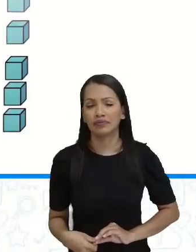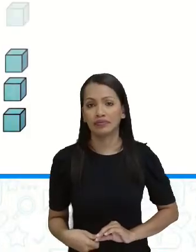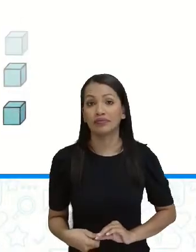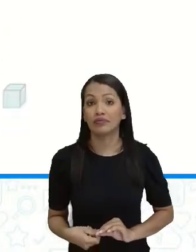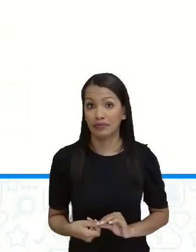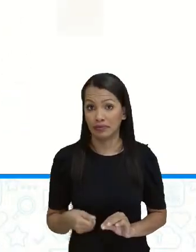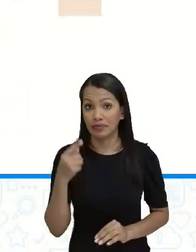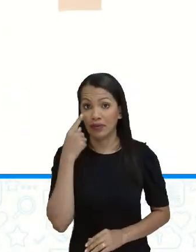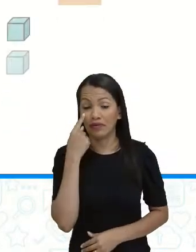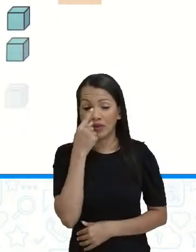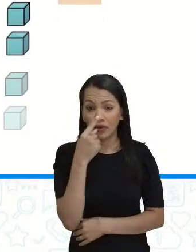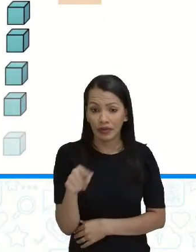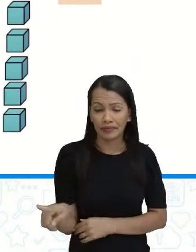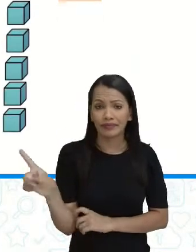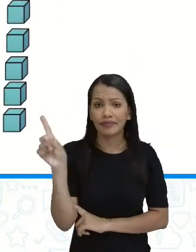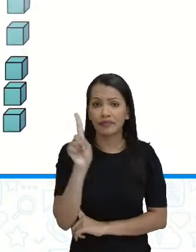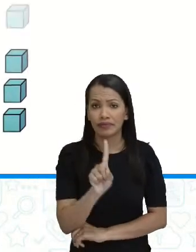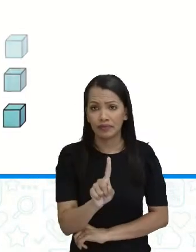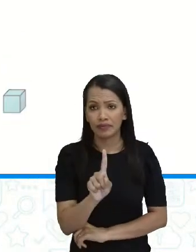2,